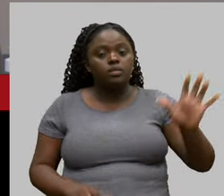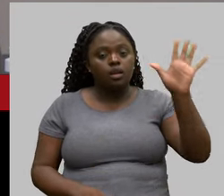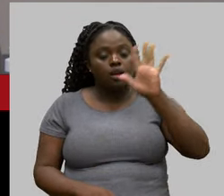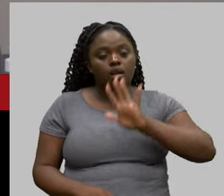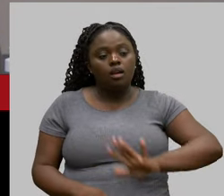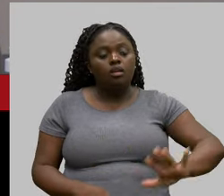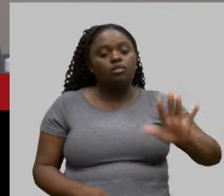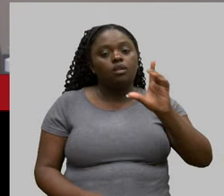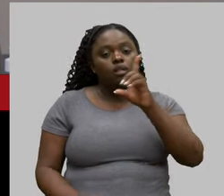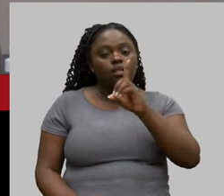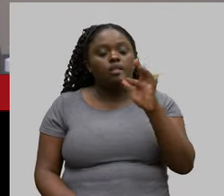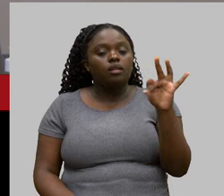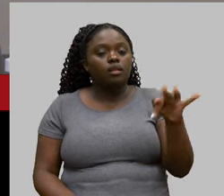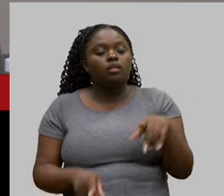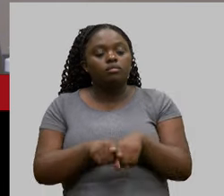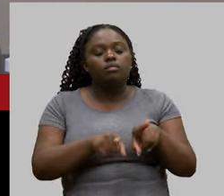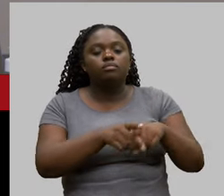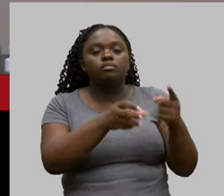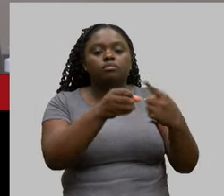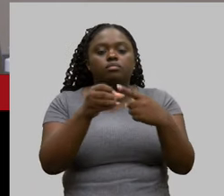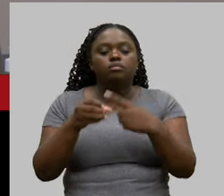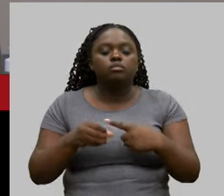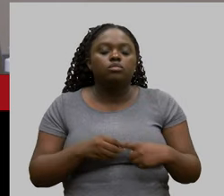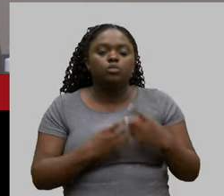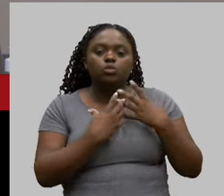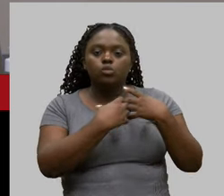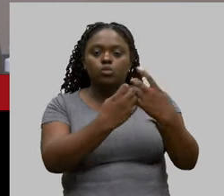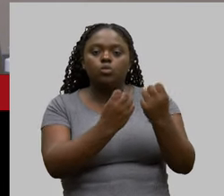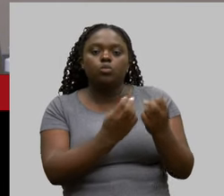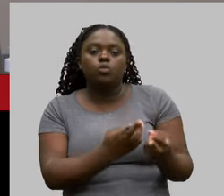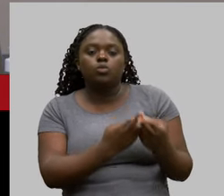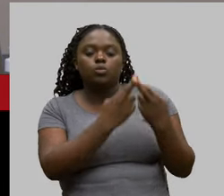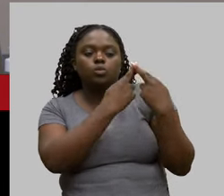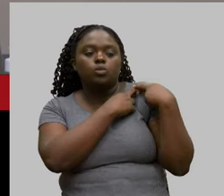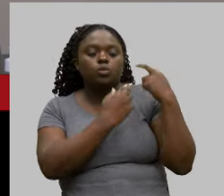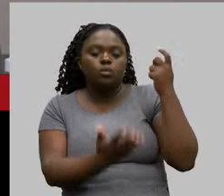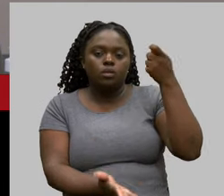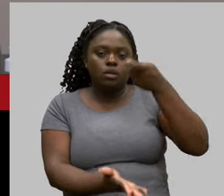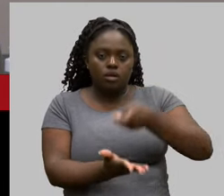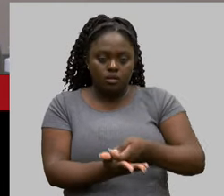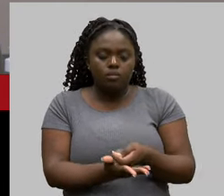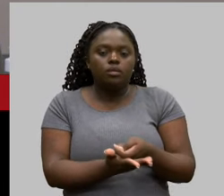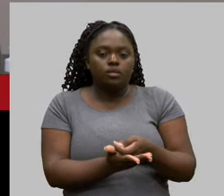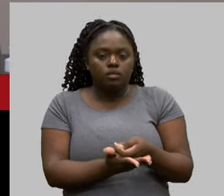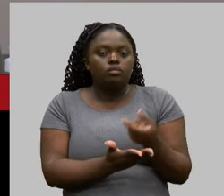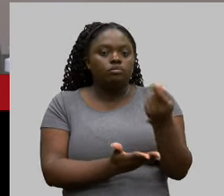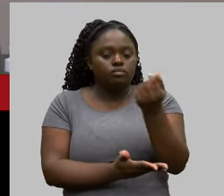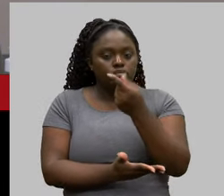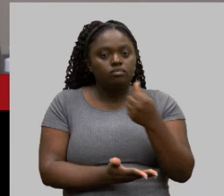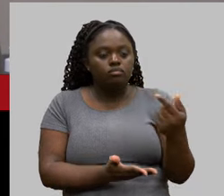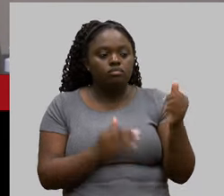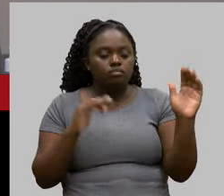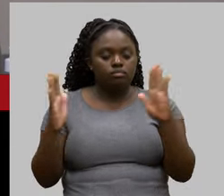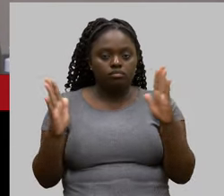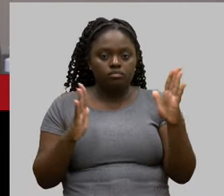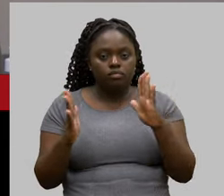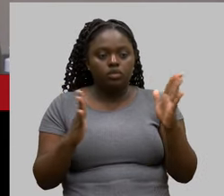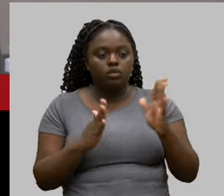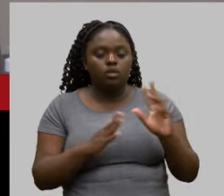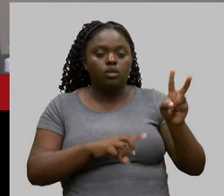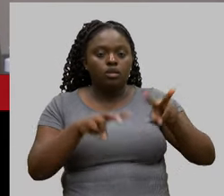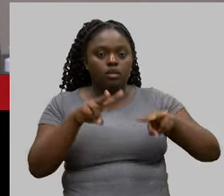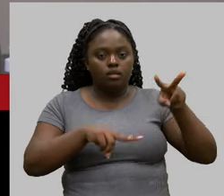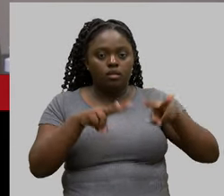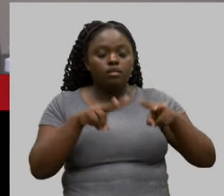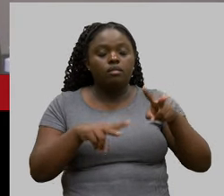municípios assumirão integralmente a responsabilidade pelo pagamento dos benefícios concedidos durante sua vigência bem como